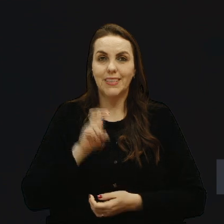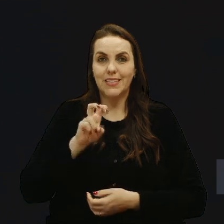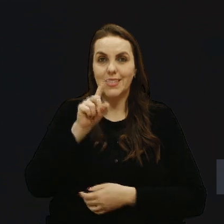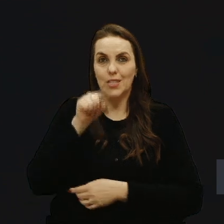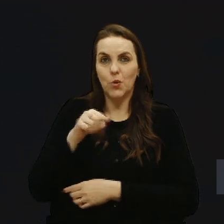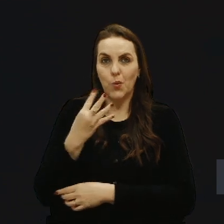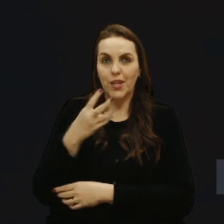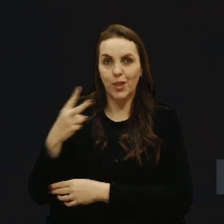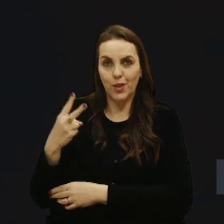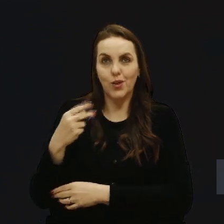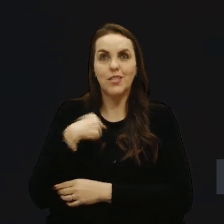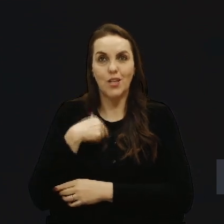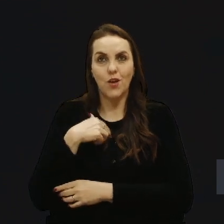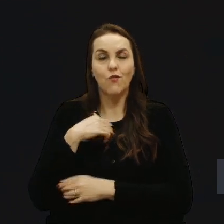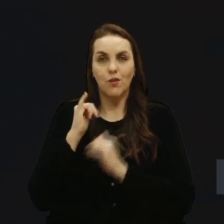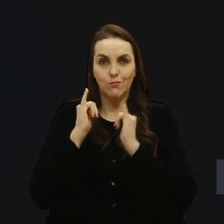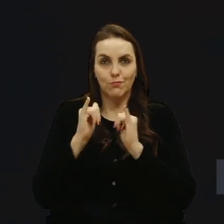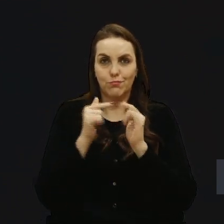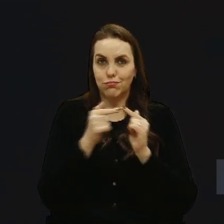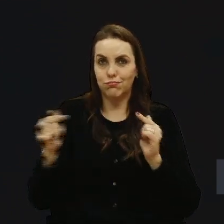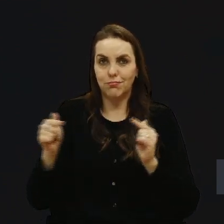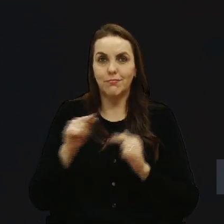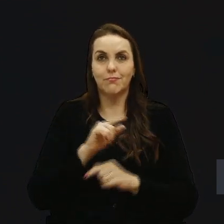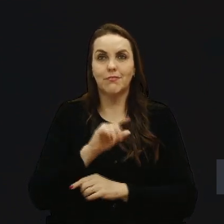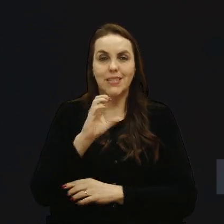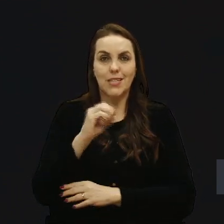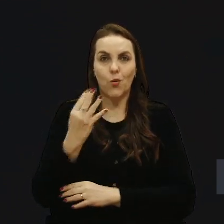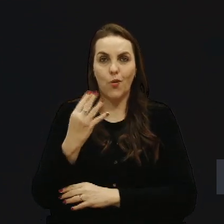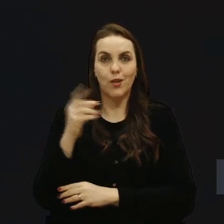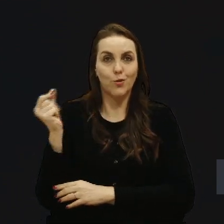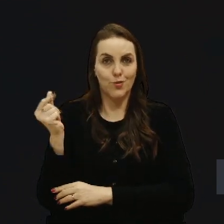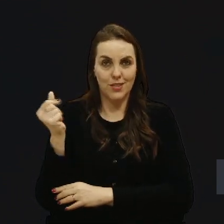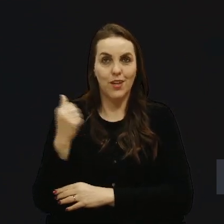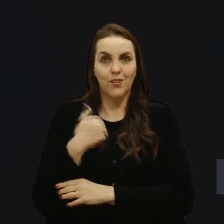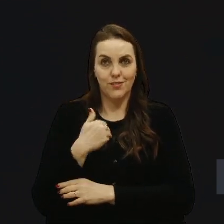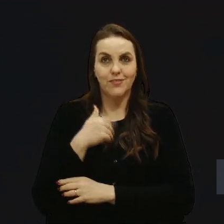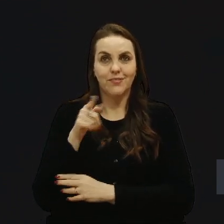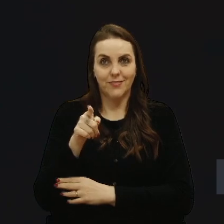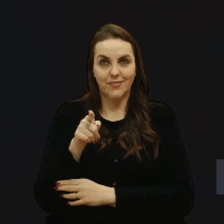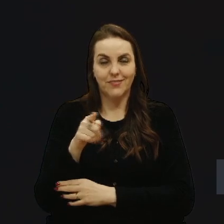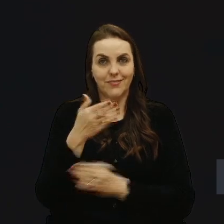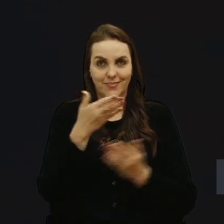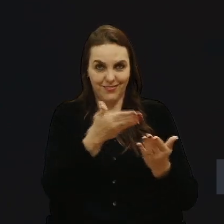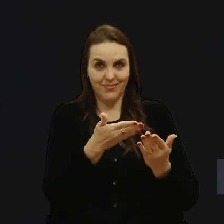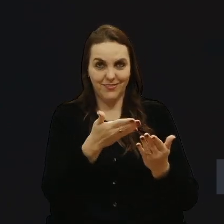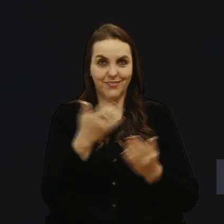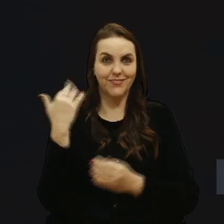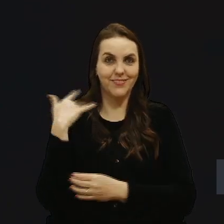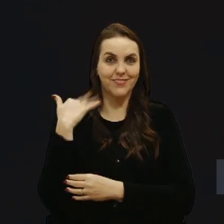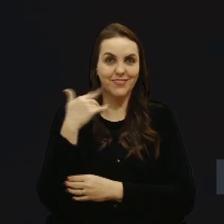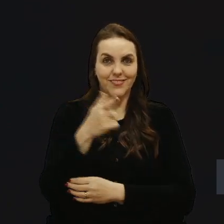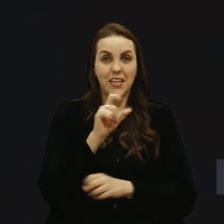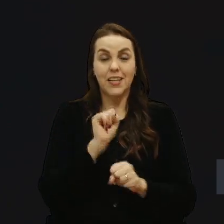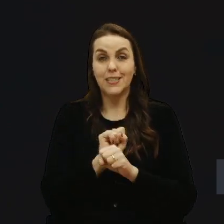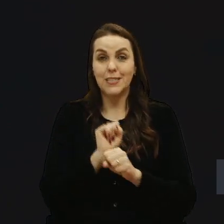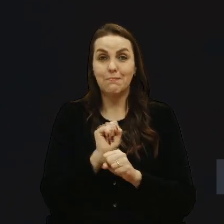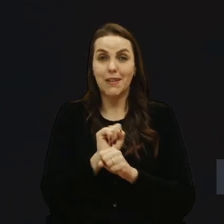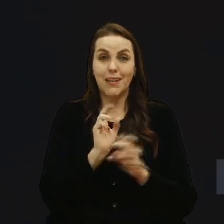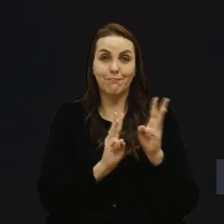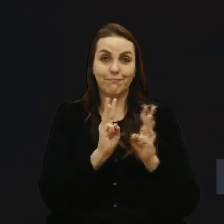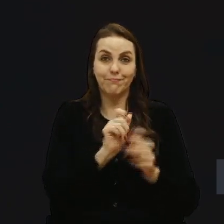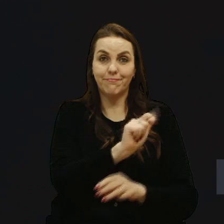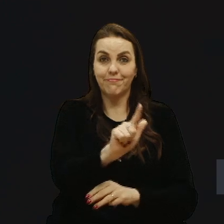5h42, vamos pegar o linha 04, Cruzeiro, da terra da Andressa aqui, ó. E ela fica aqui aguardando o Azulzinho.